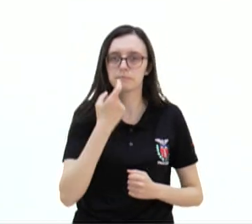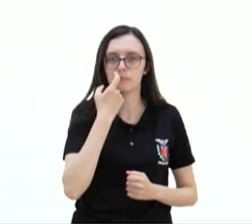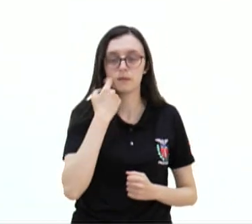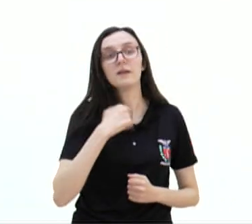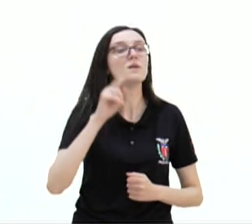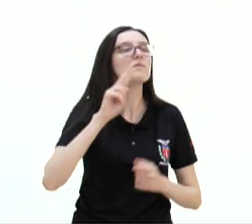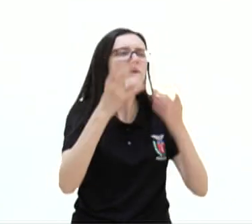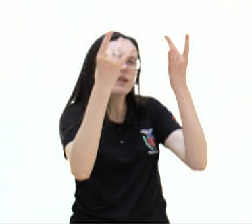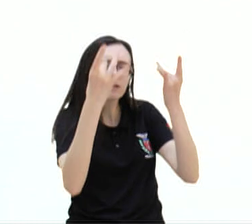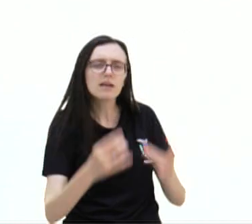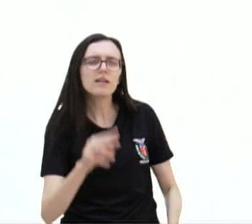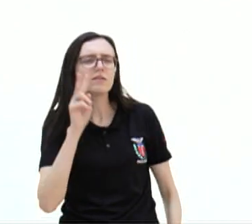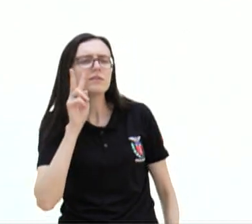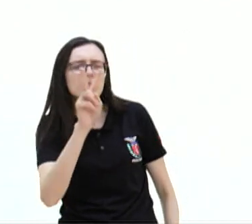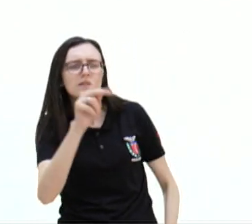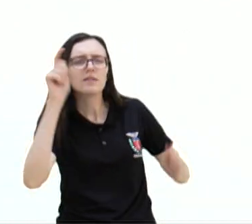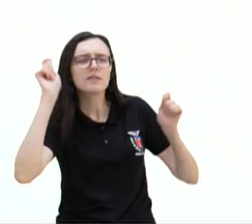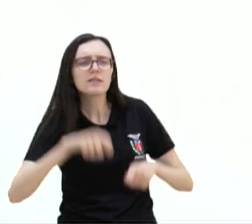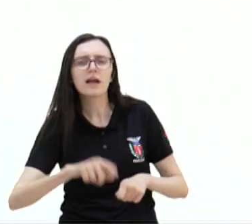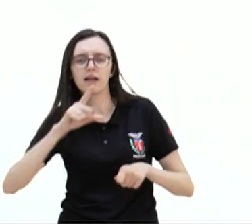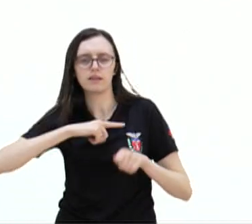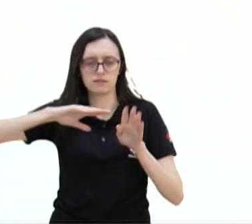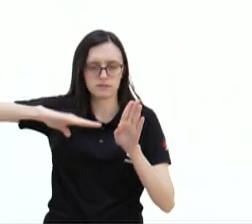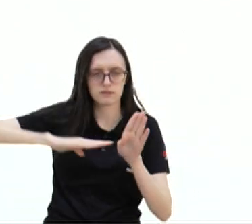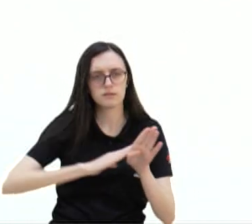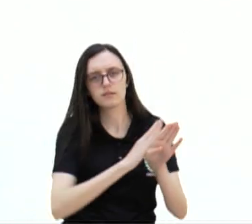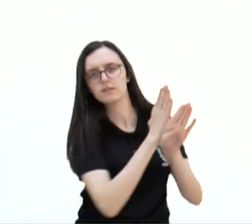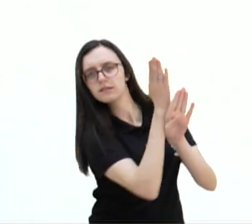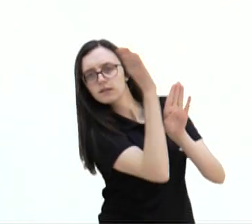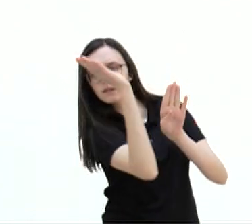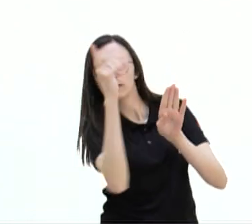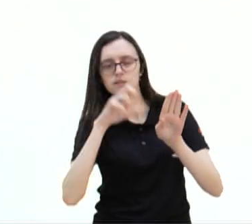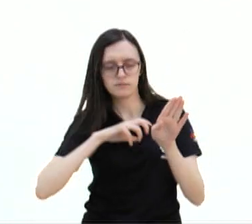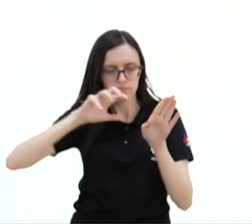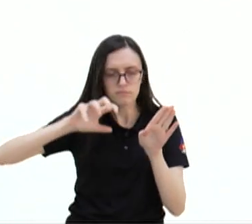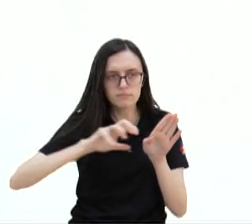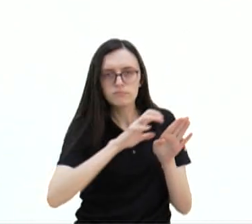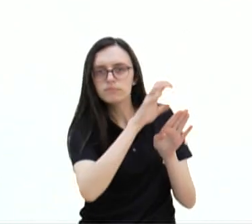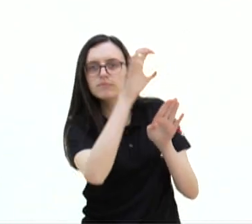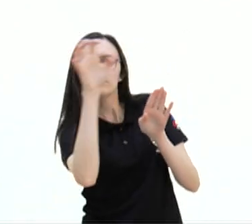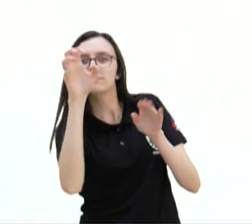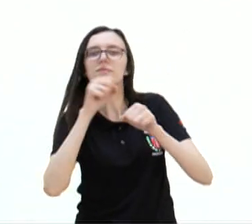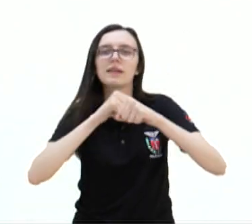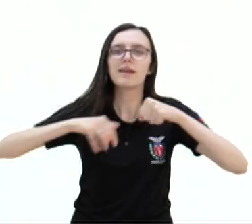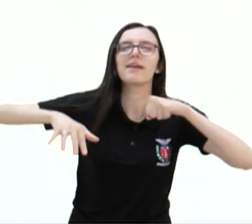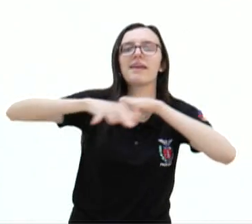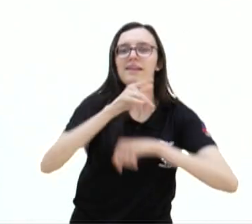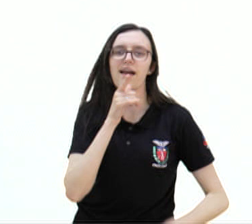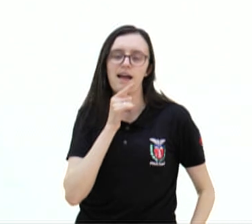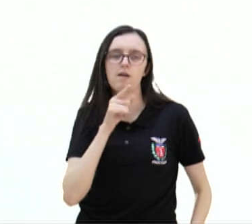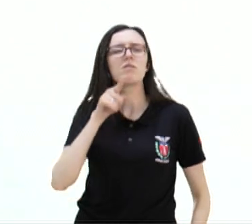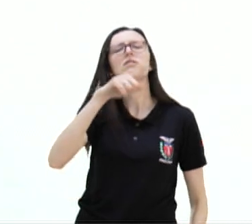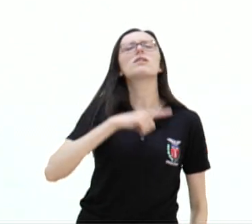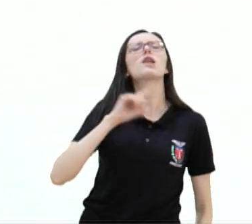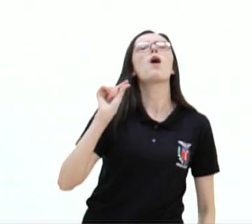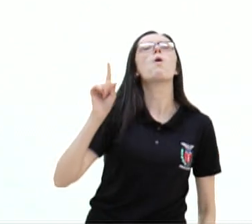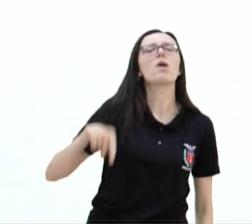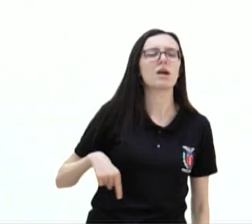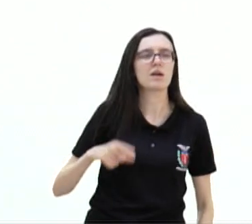no detalhe, a gente percebe então que é toda essa parte aqui, diversas ilhazinhas. Aqui a gente tem o